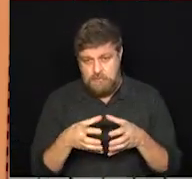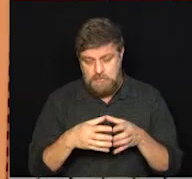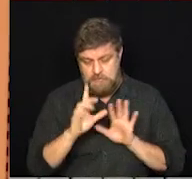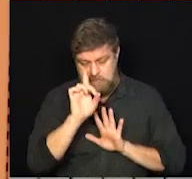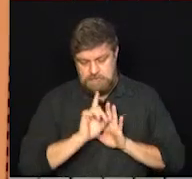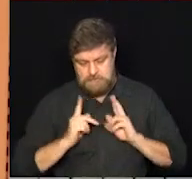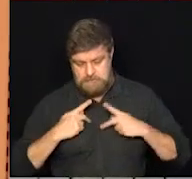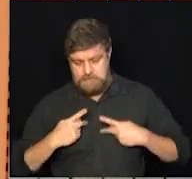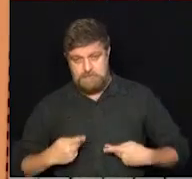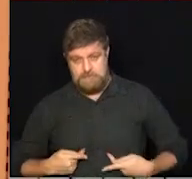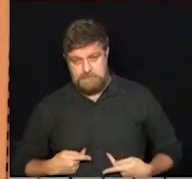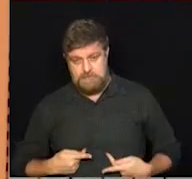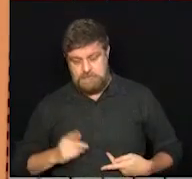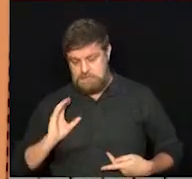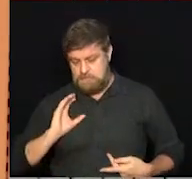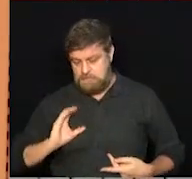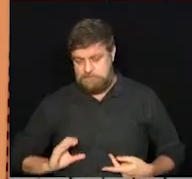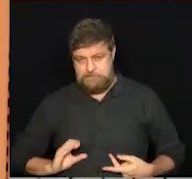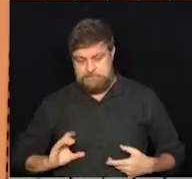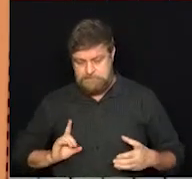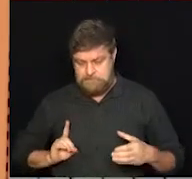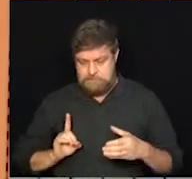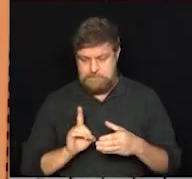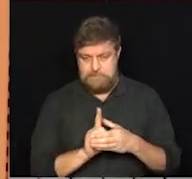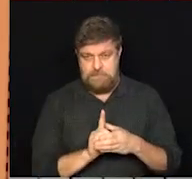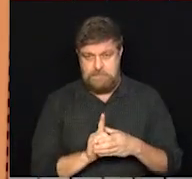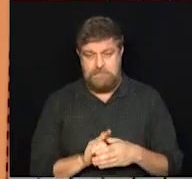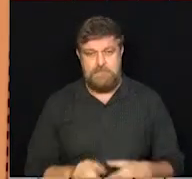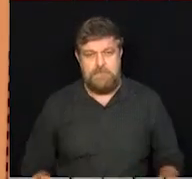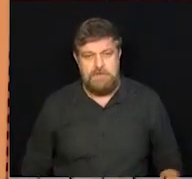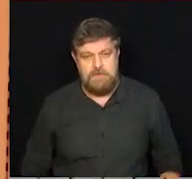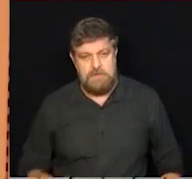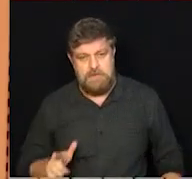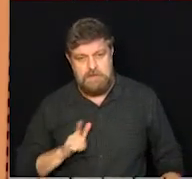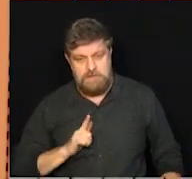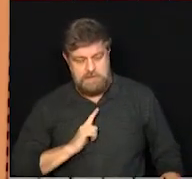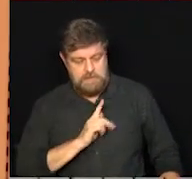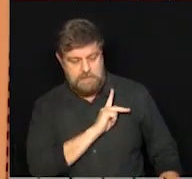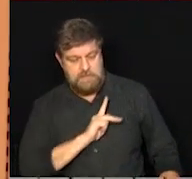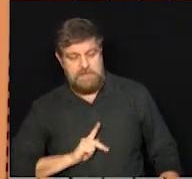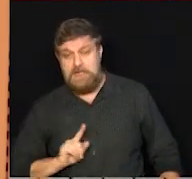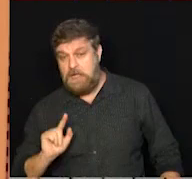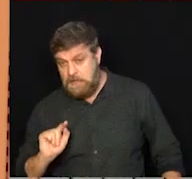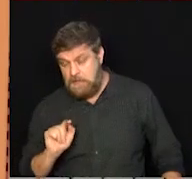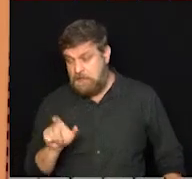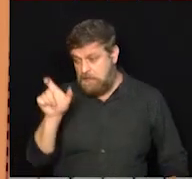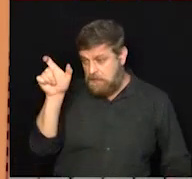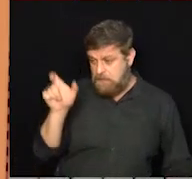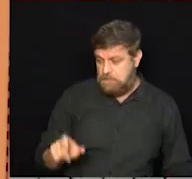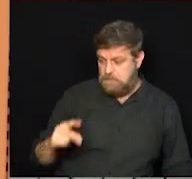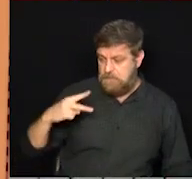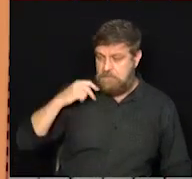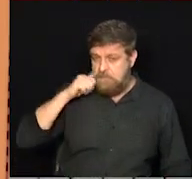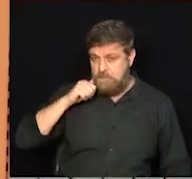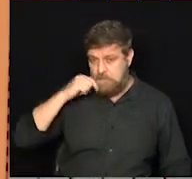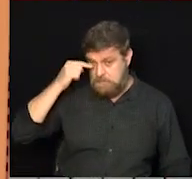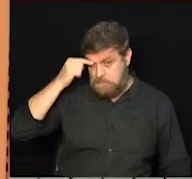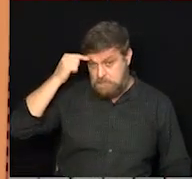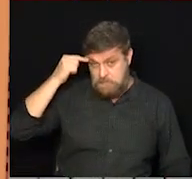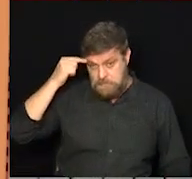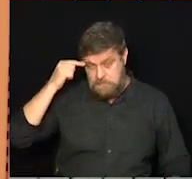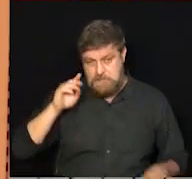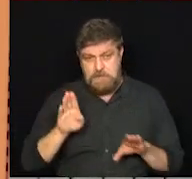direitos humanos e cidadania presidida pela vereadora Paola Miguel e agradecer também